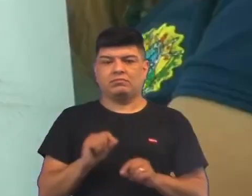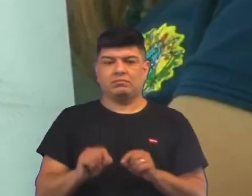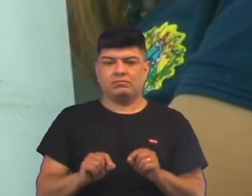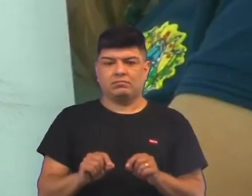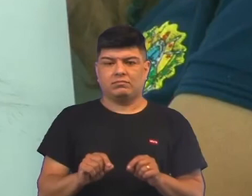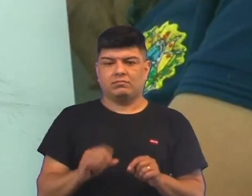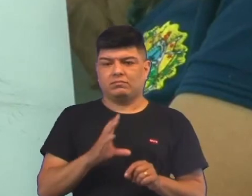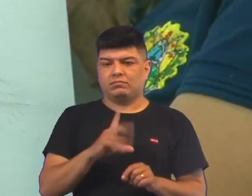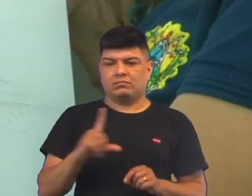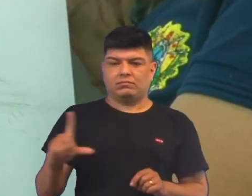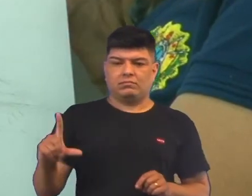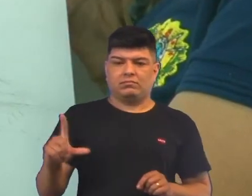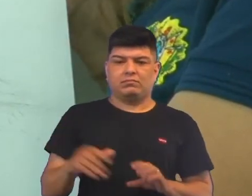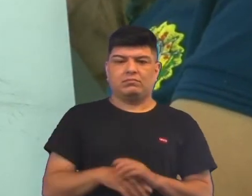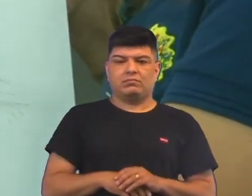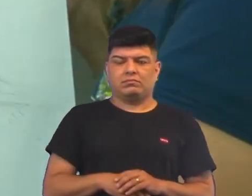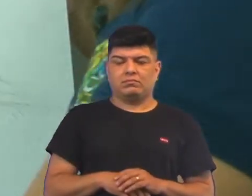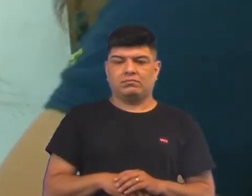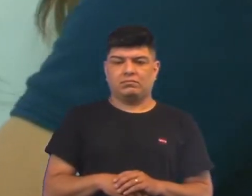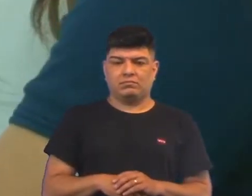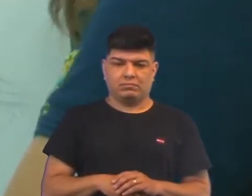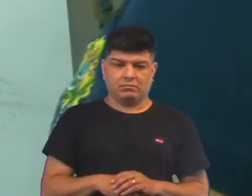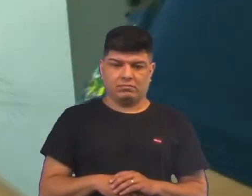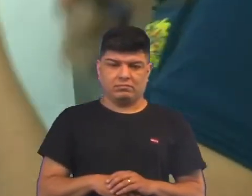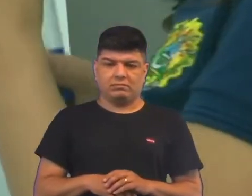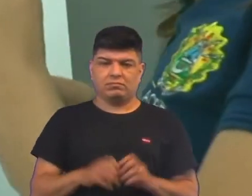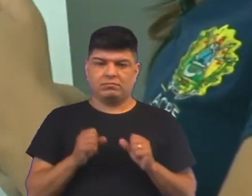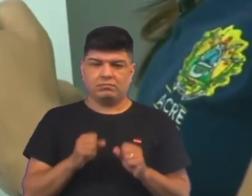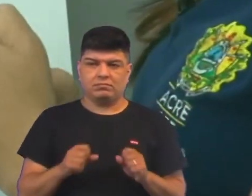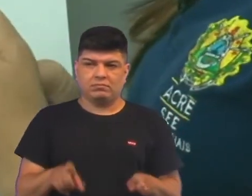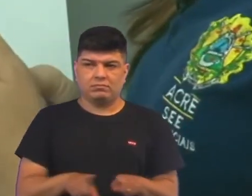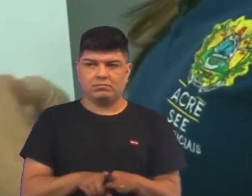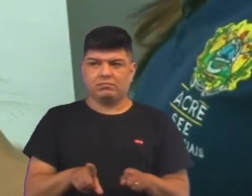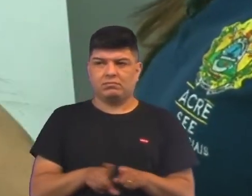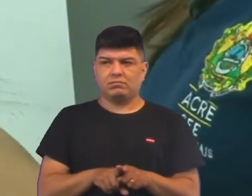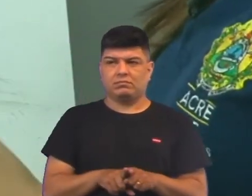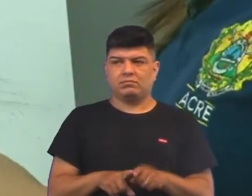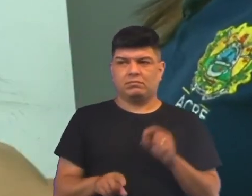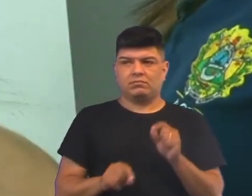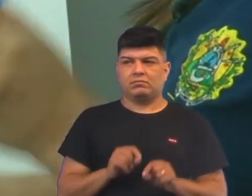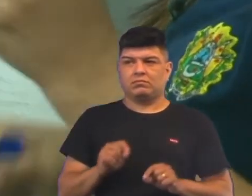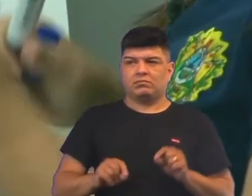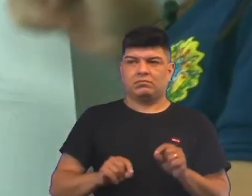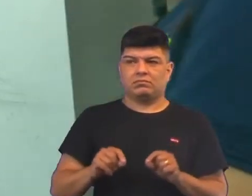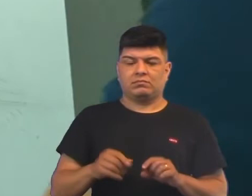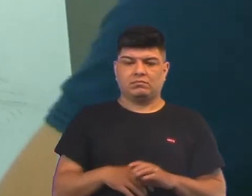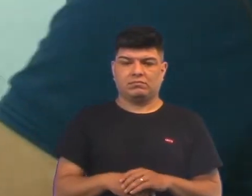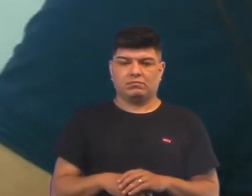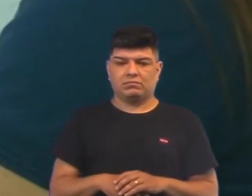né? Eu classifiquei ele como quadrilátero, mas eu também posso chamá-lo,